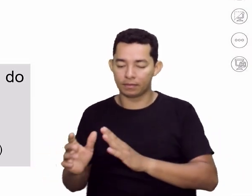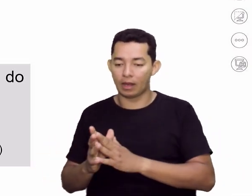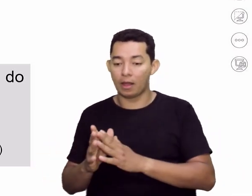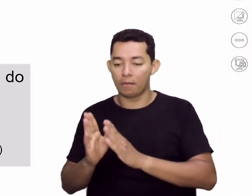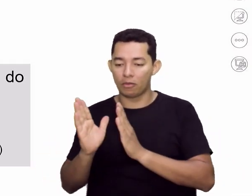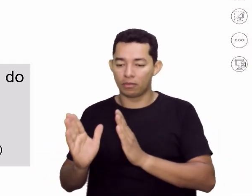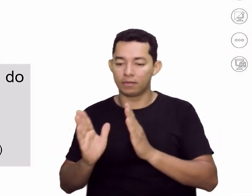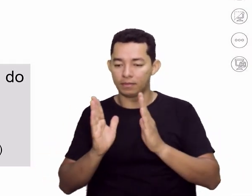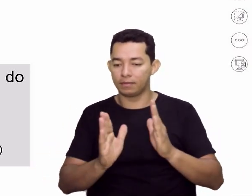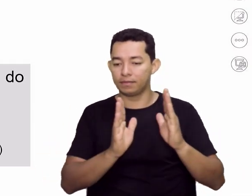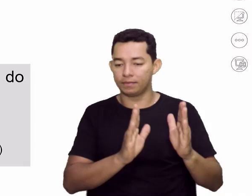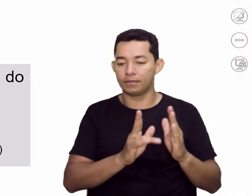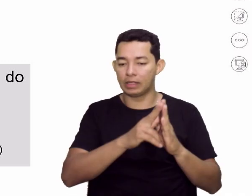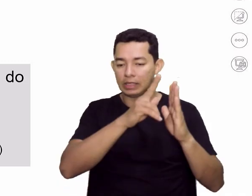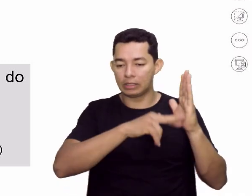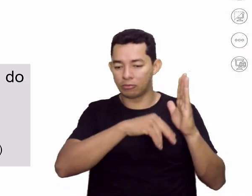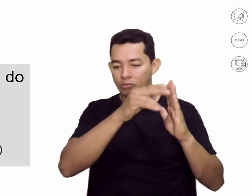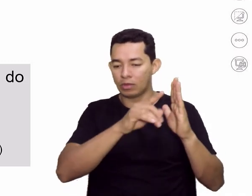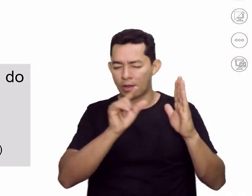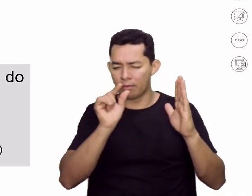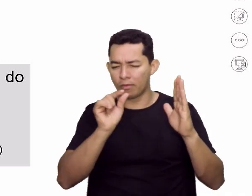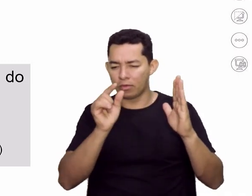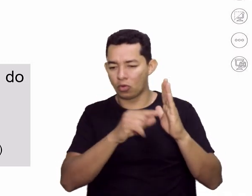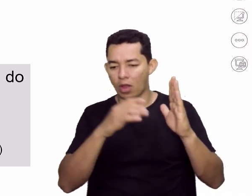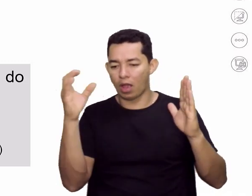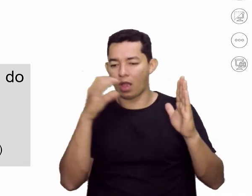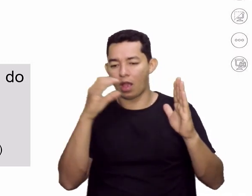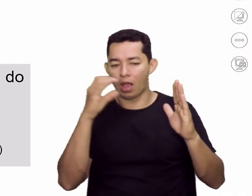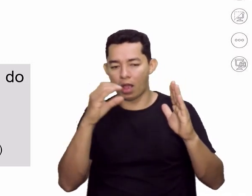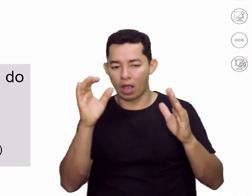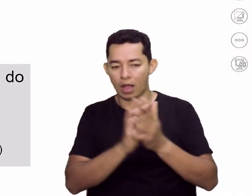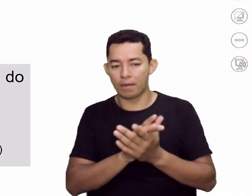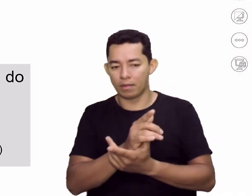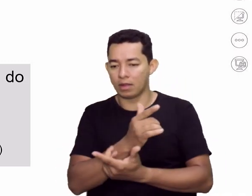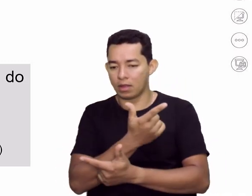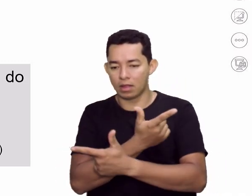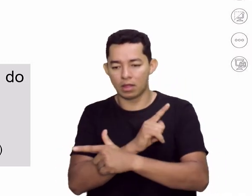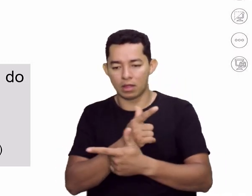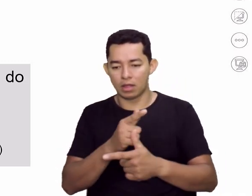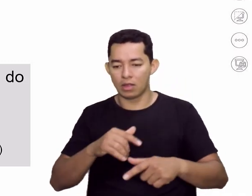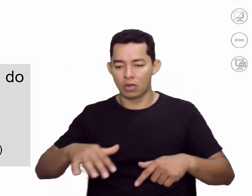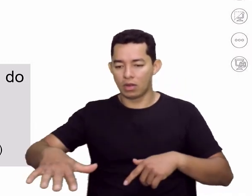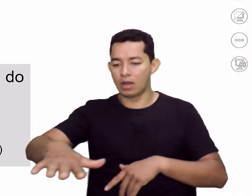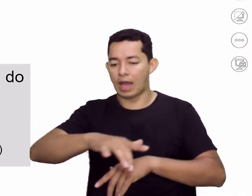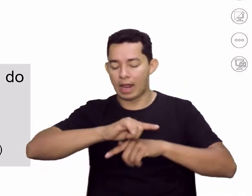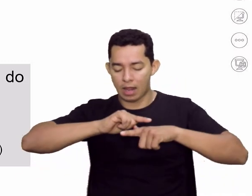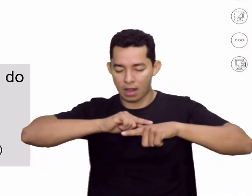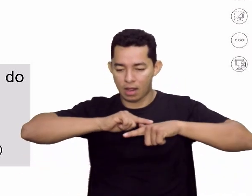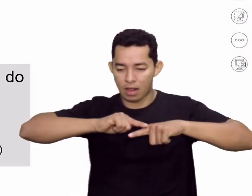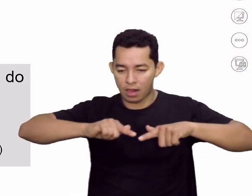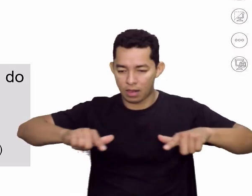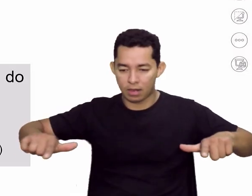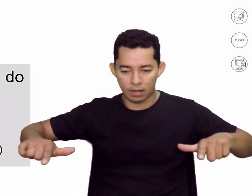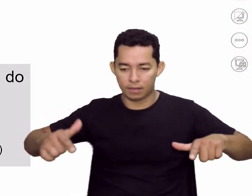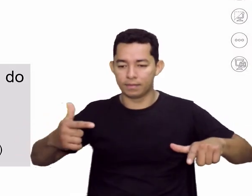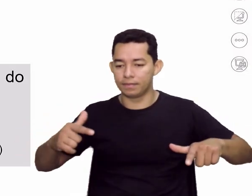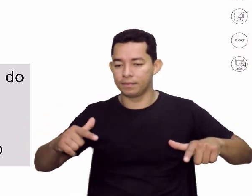rápida e inexistência de áreas lisas. Vai observando aí, como por